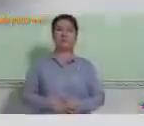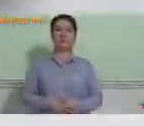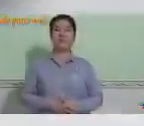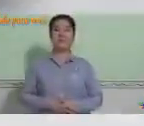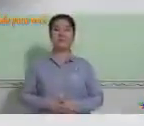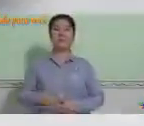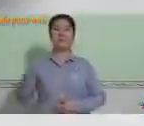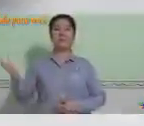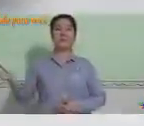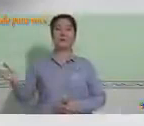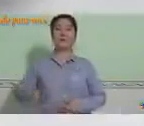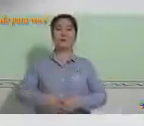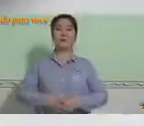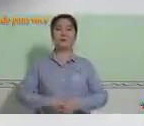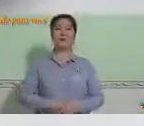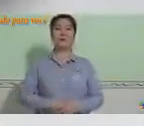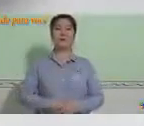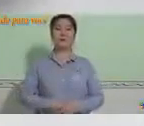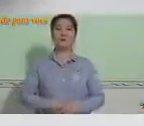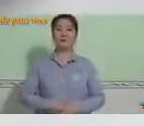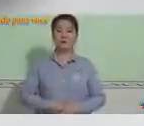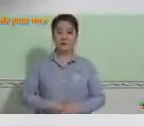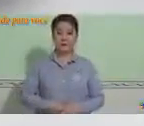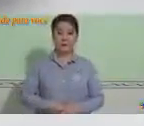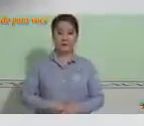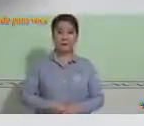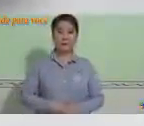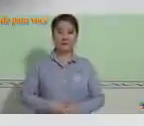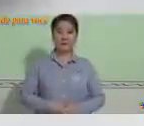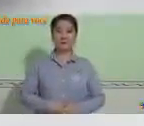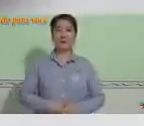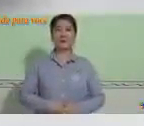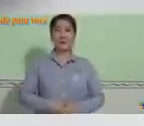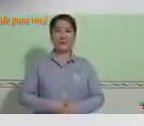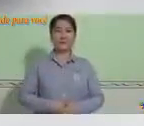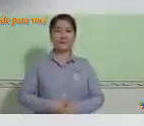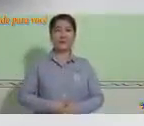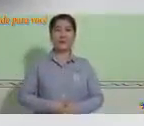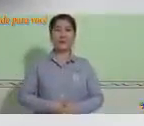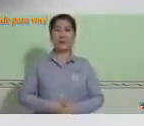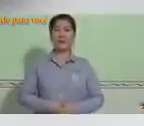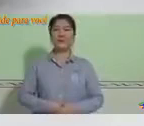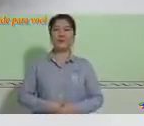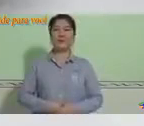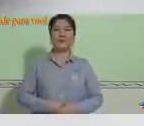joelho e, consequentemente, ajudar os nervos da pata de ganso a se recuperarem.